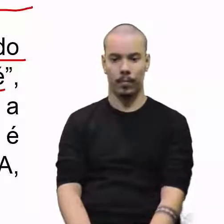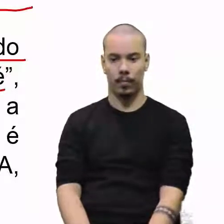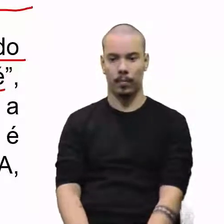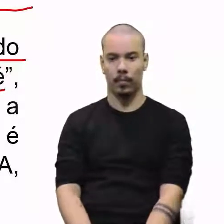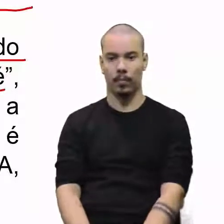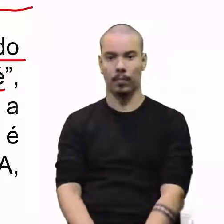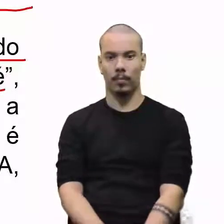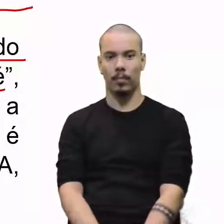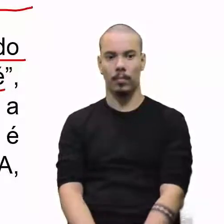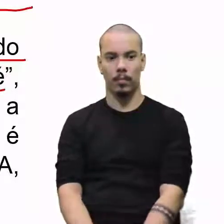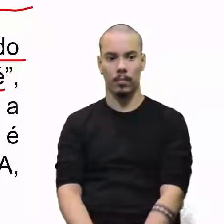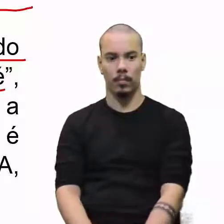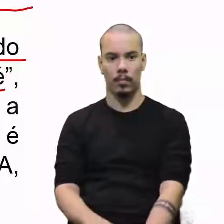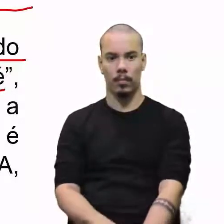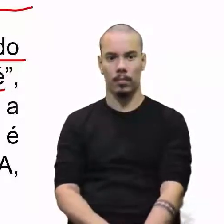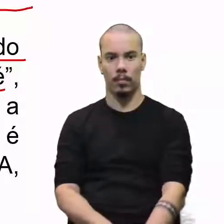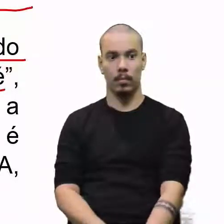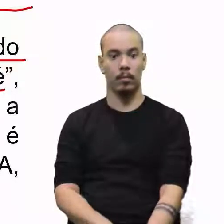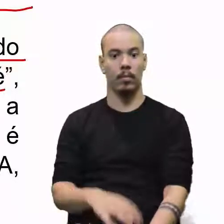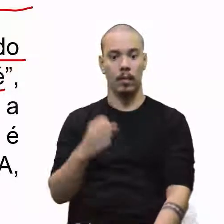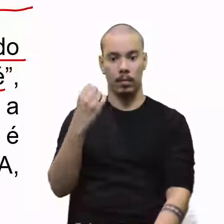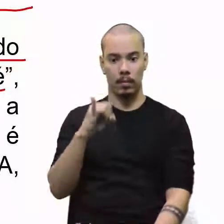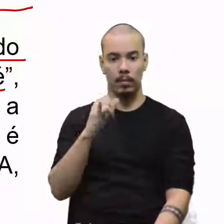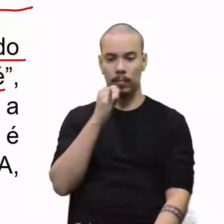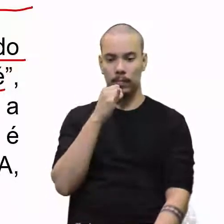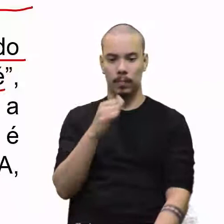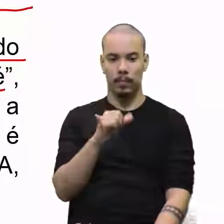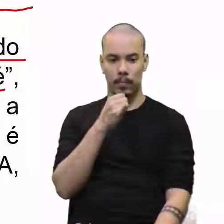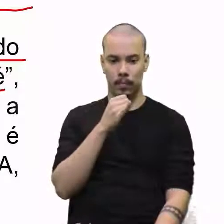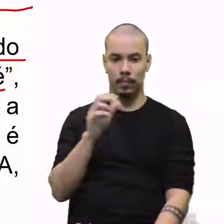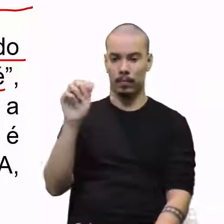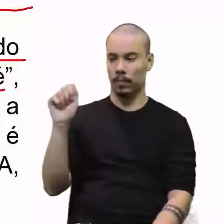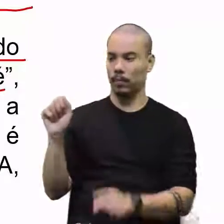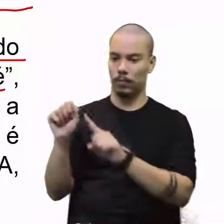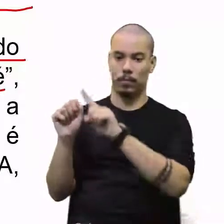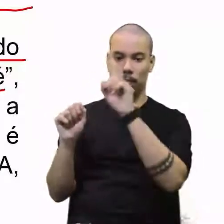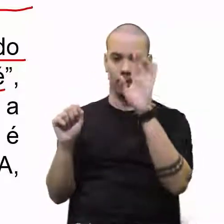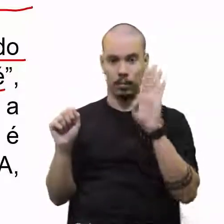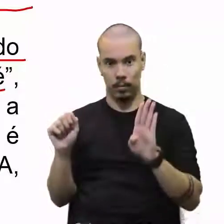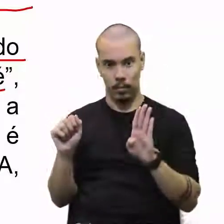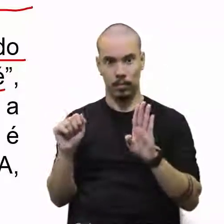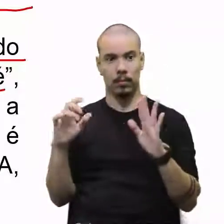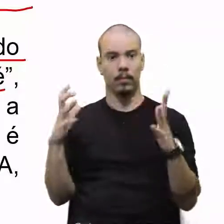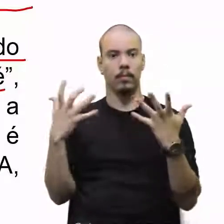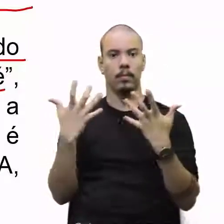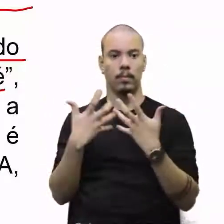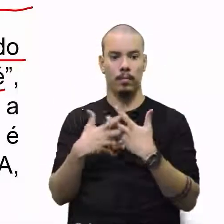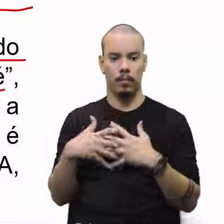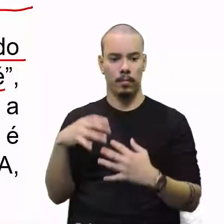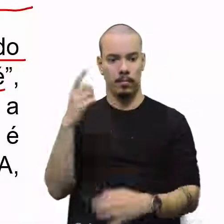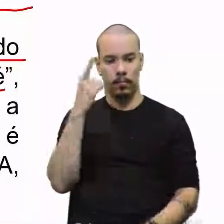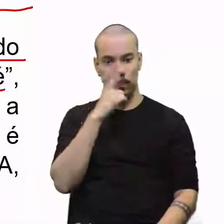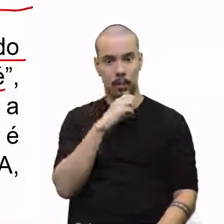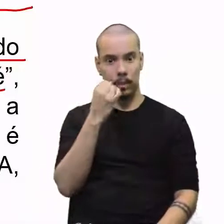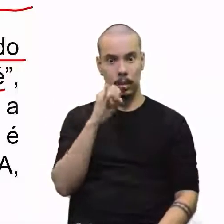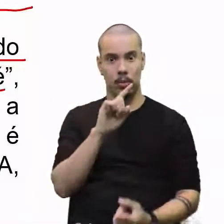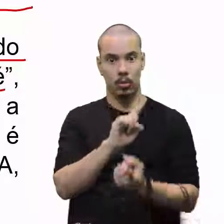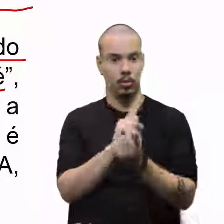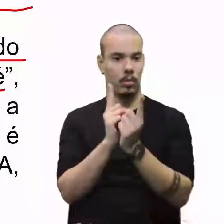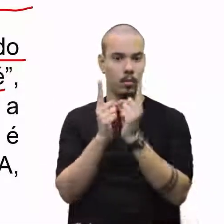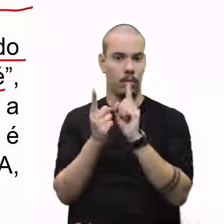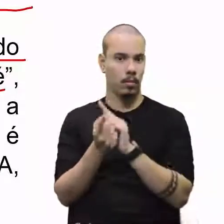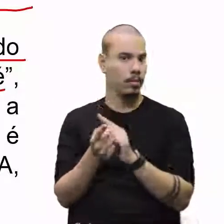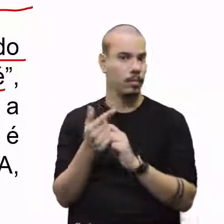E quando a corrente elétrica flui de A para B, o mecanismo é armado e quando flui de B para A, é